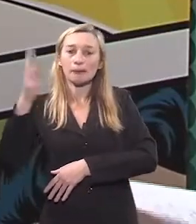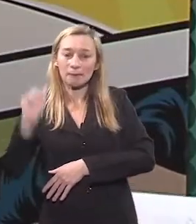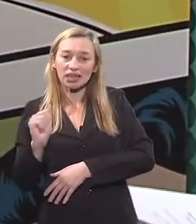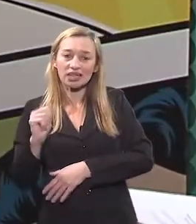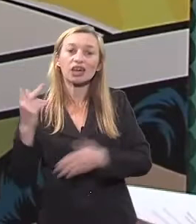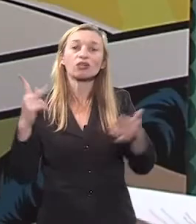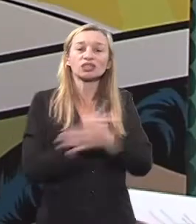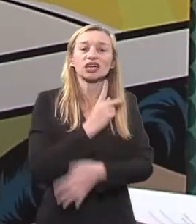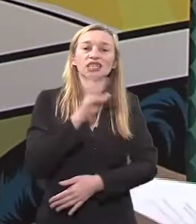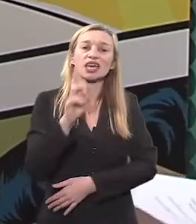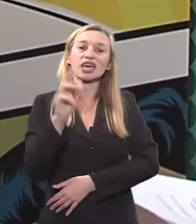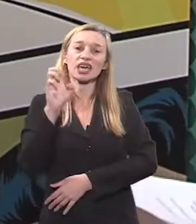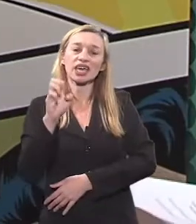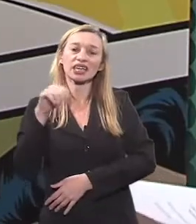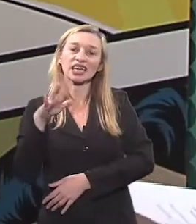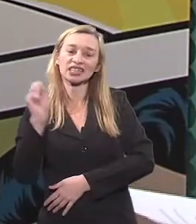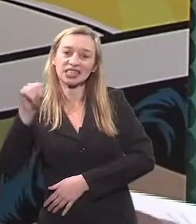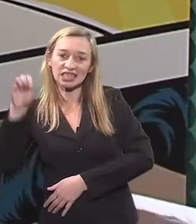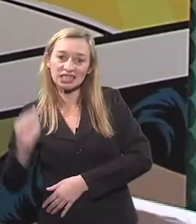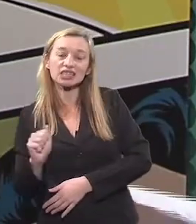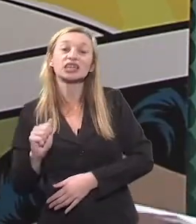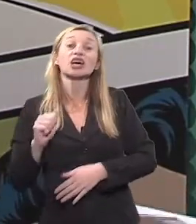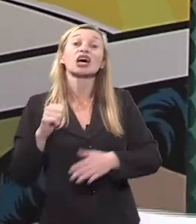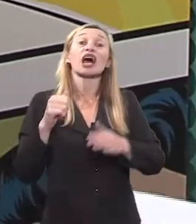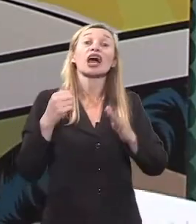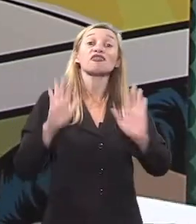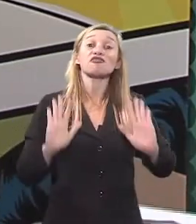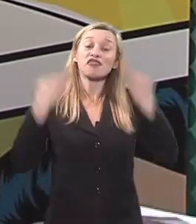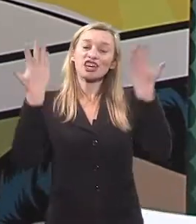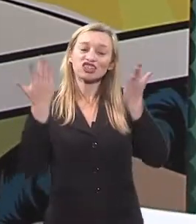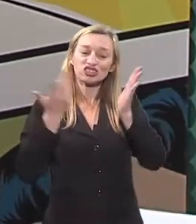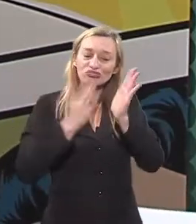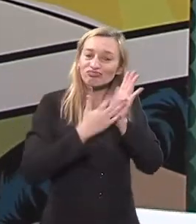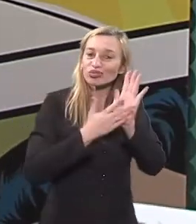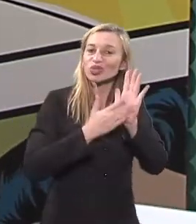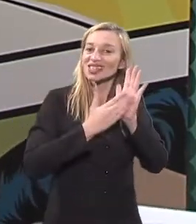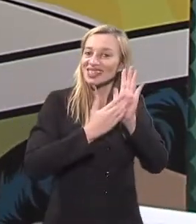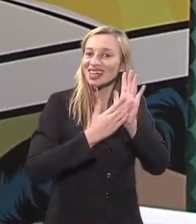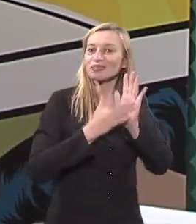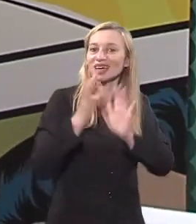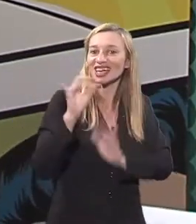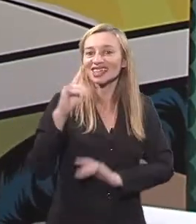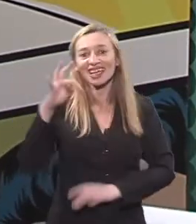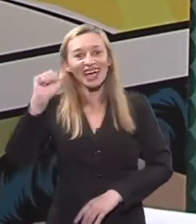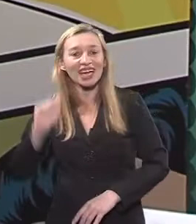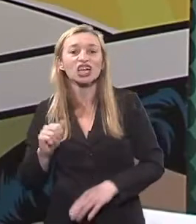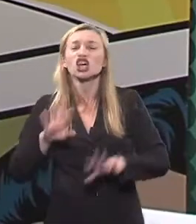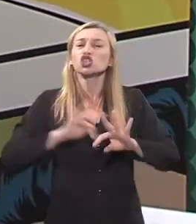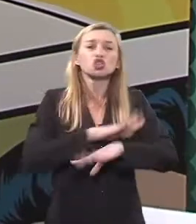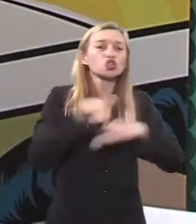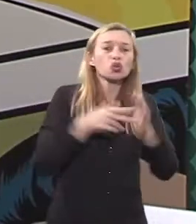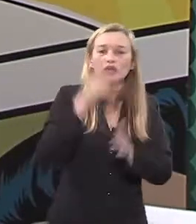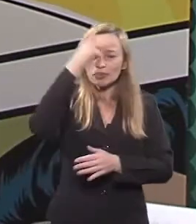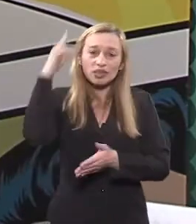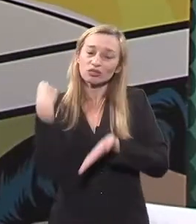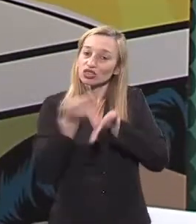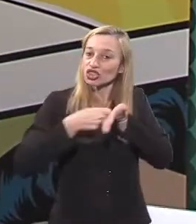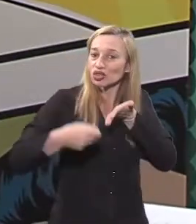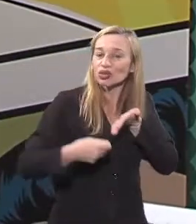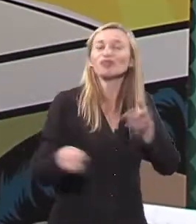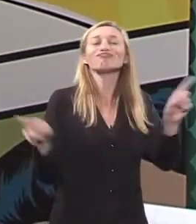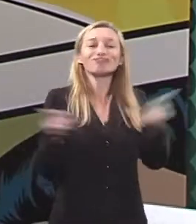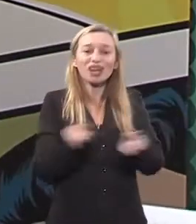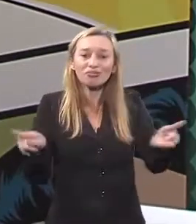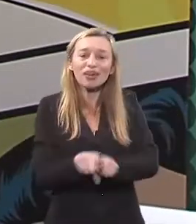que acontece no Renascença? A festa literária do samba. Porque todo autor, né, todo